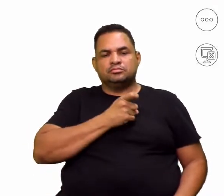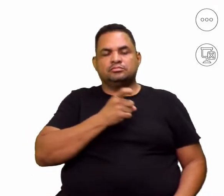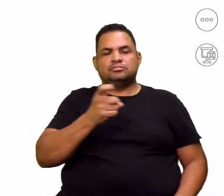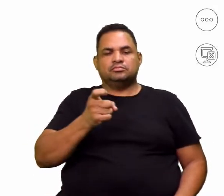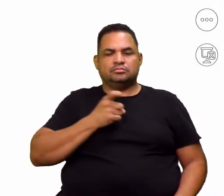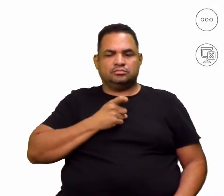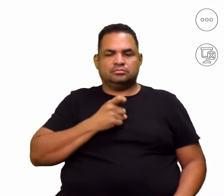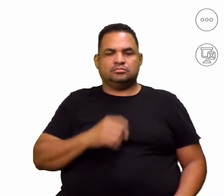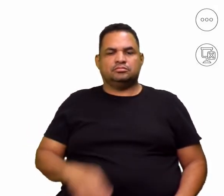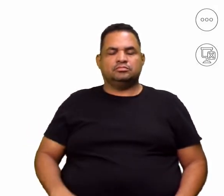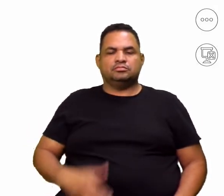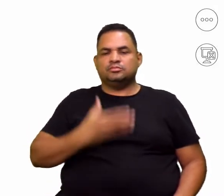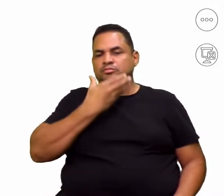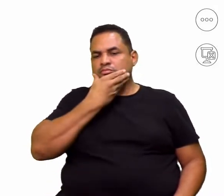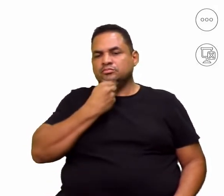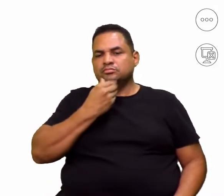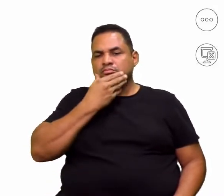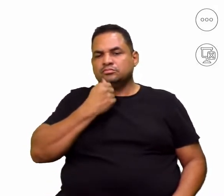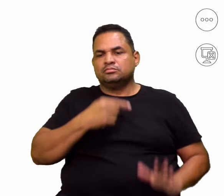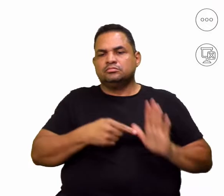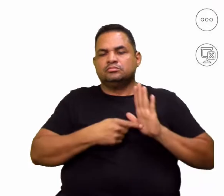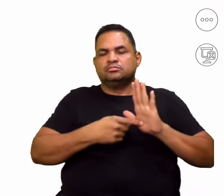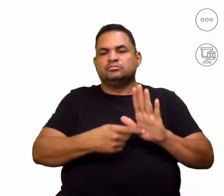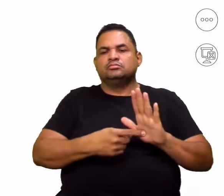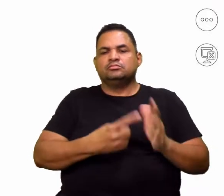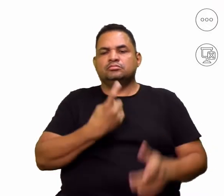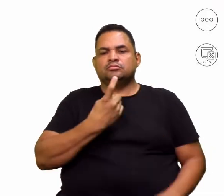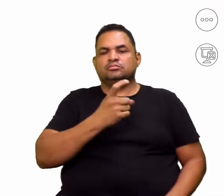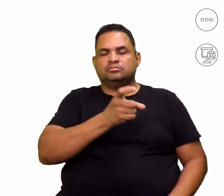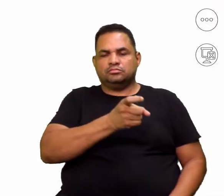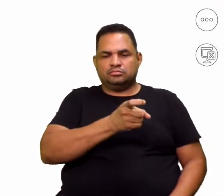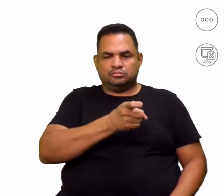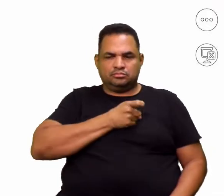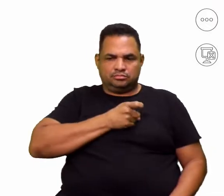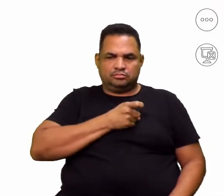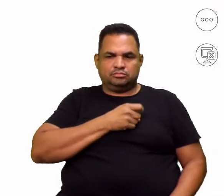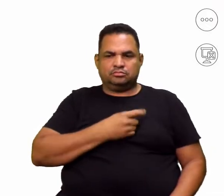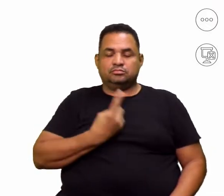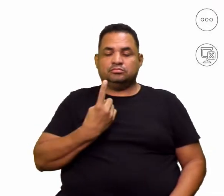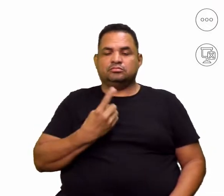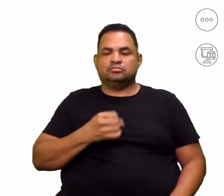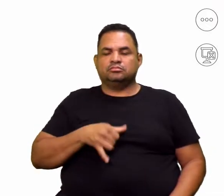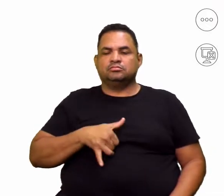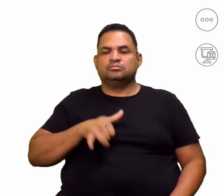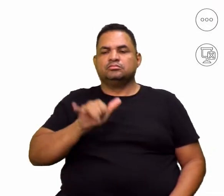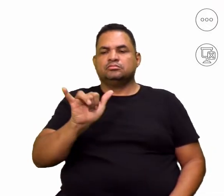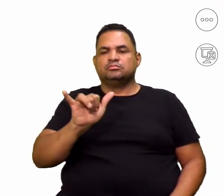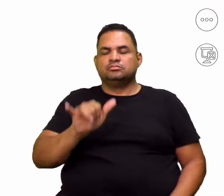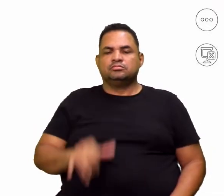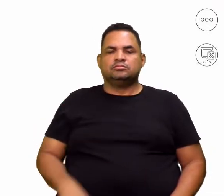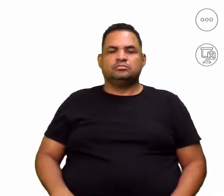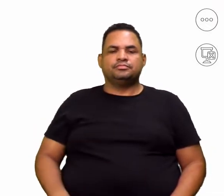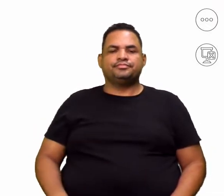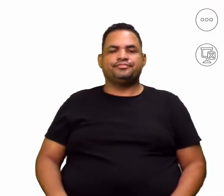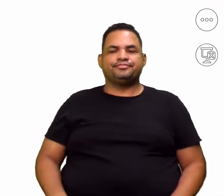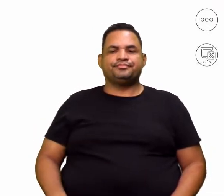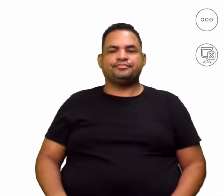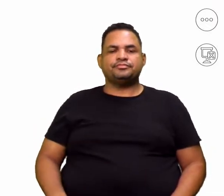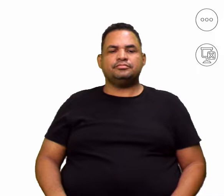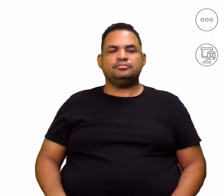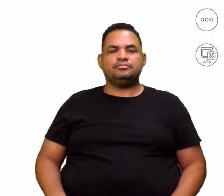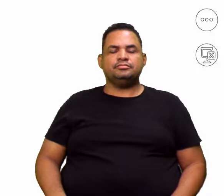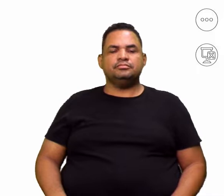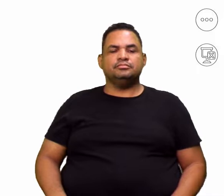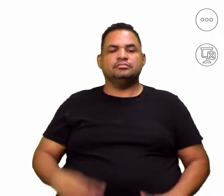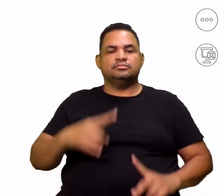XX, e os machos apresentam um X e um Y. Então, são XY. Esse tipo